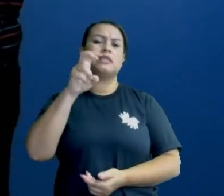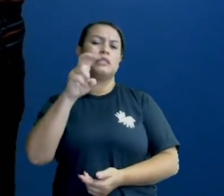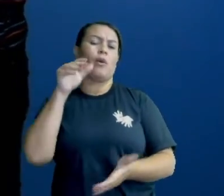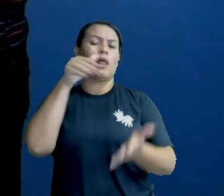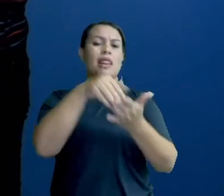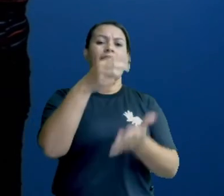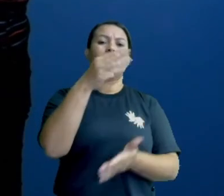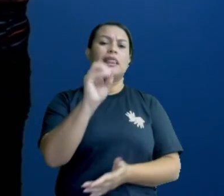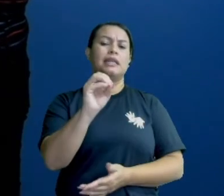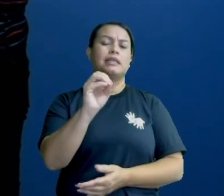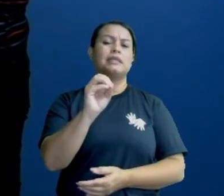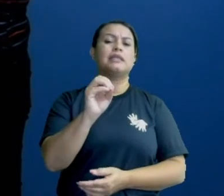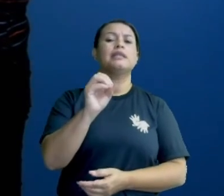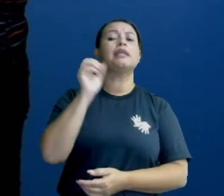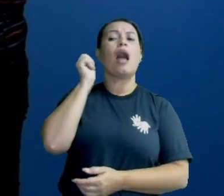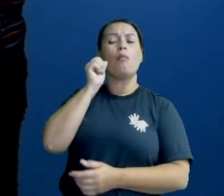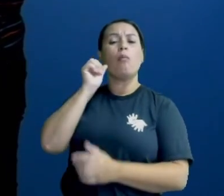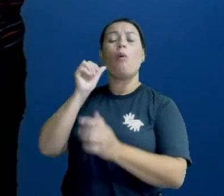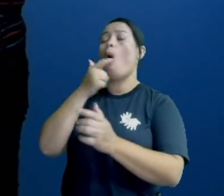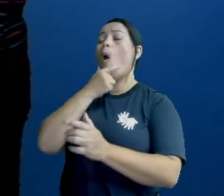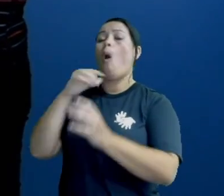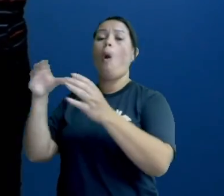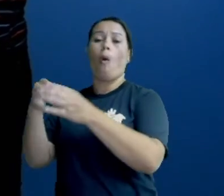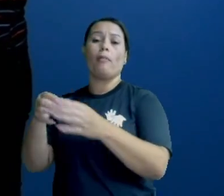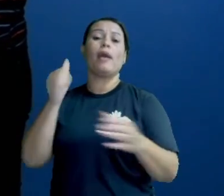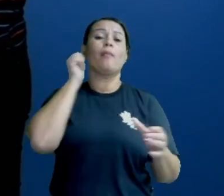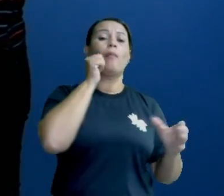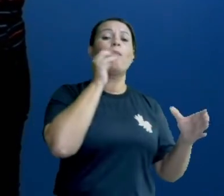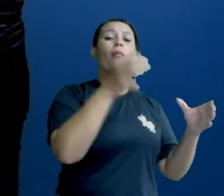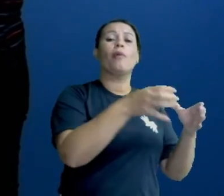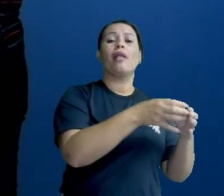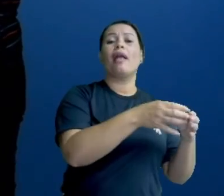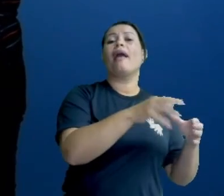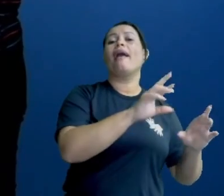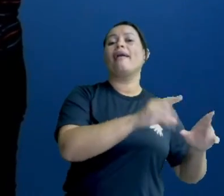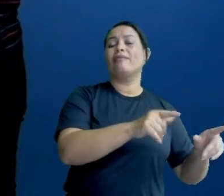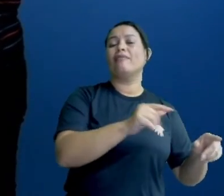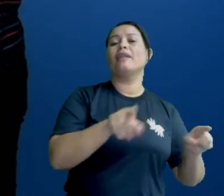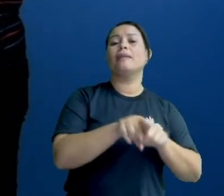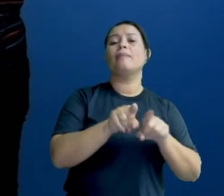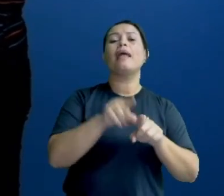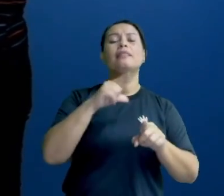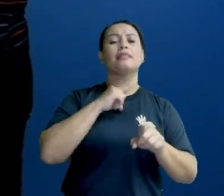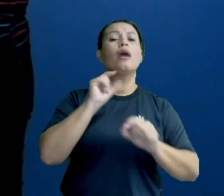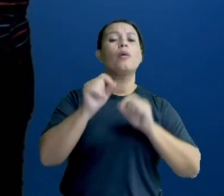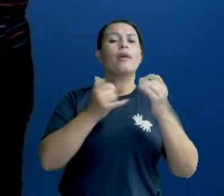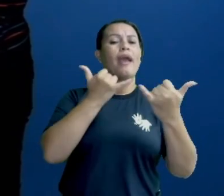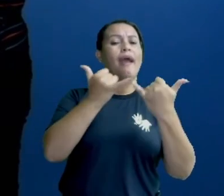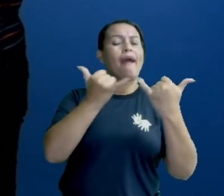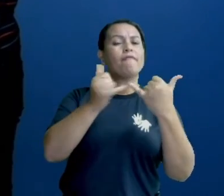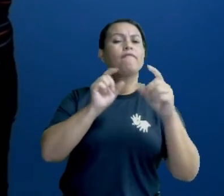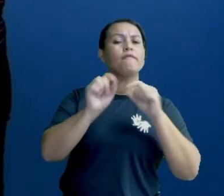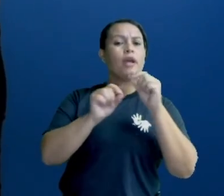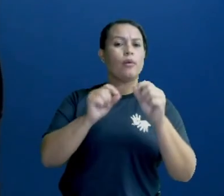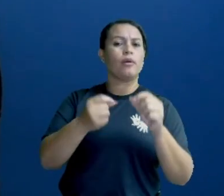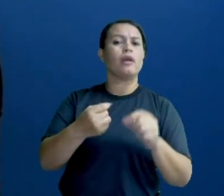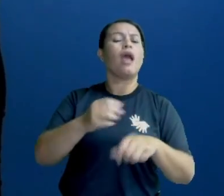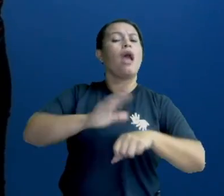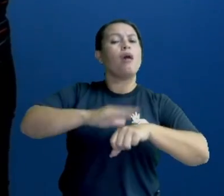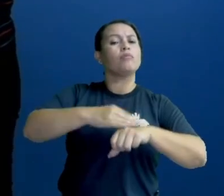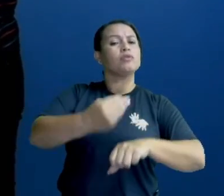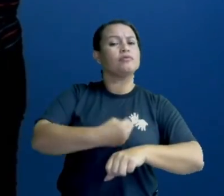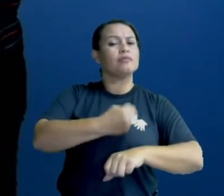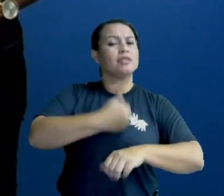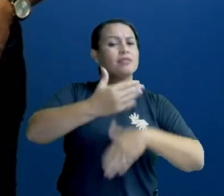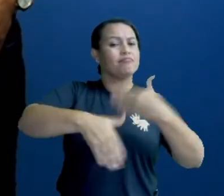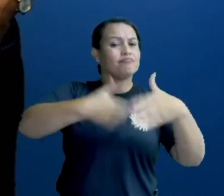A partir dos 30, nas faixas etárias acima, predominam mulheres e isso, como eu falei, tem a ver com o hábito de vida adotado, né, pelas